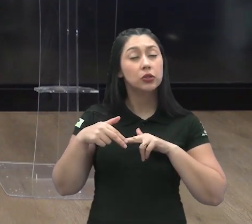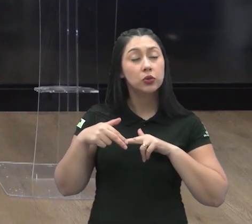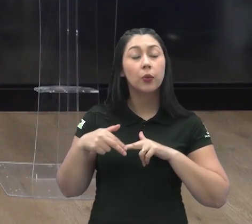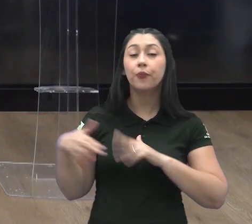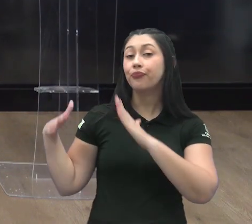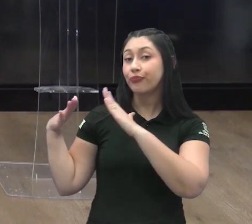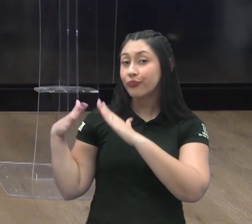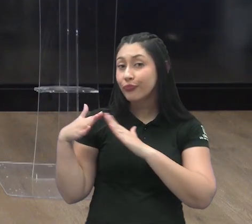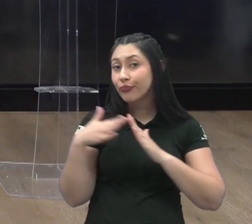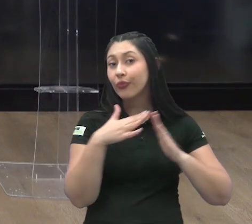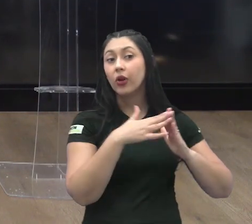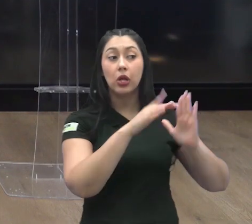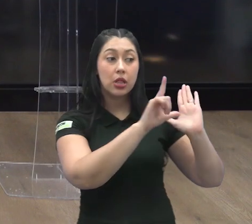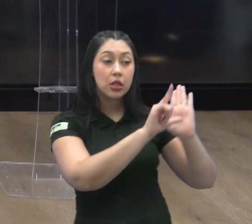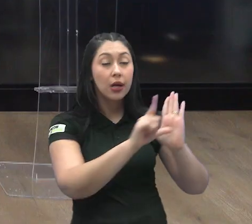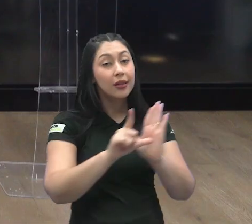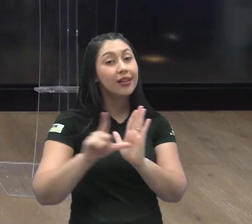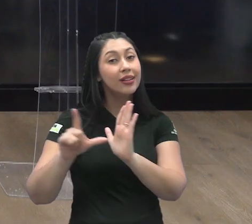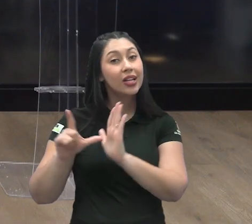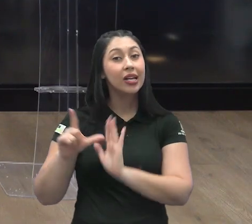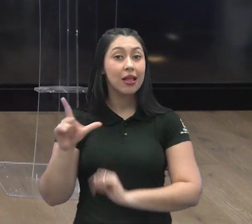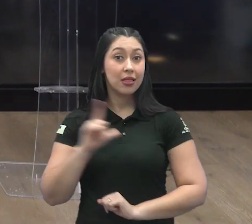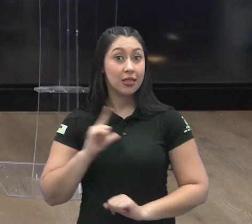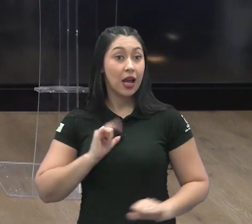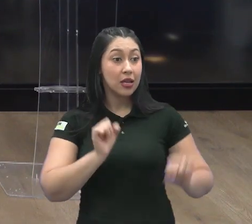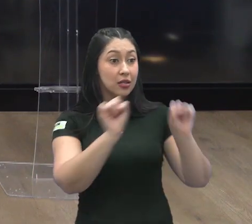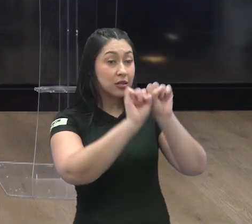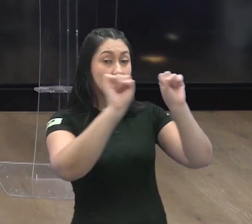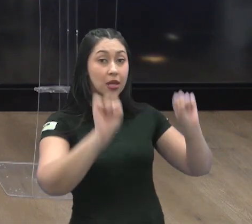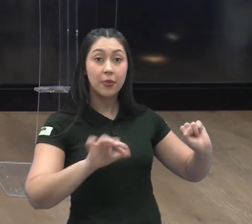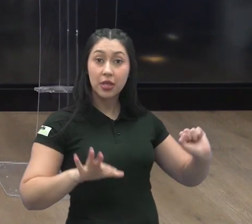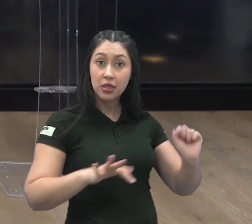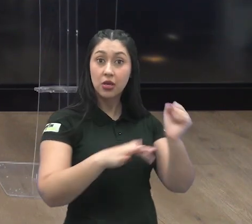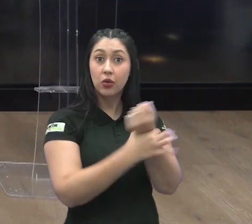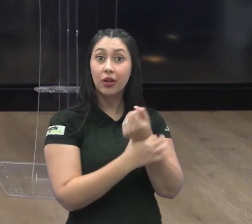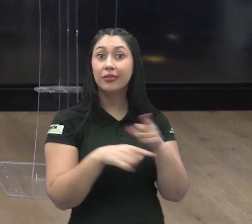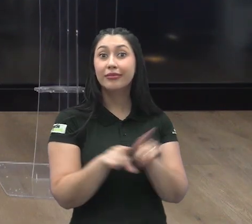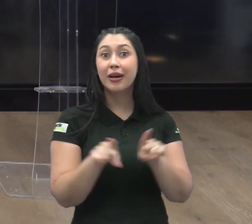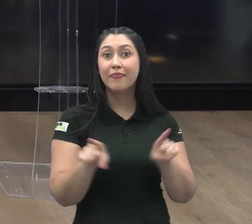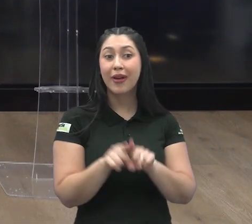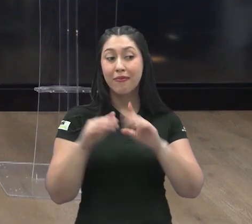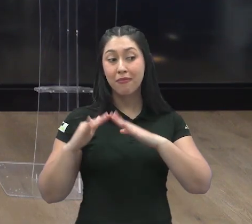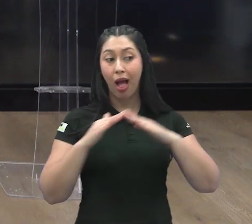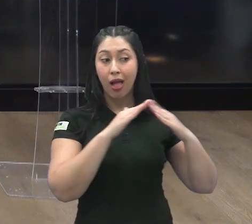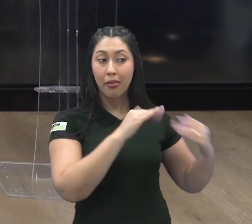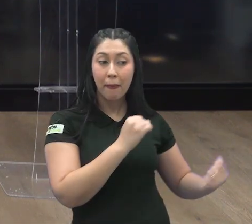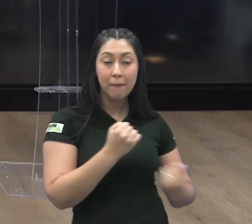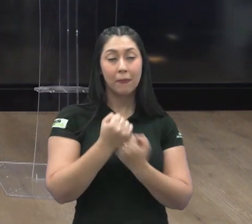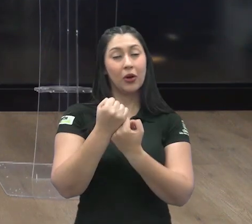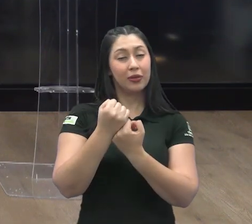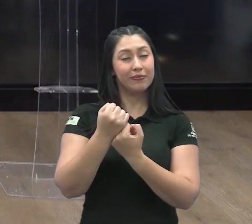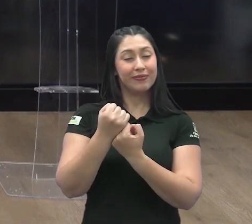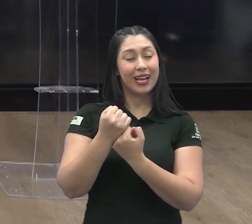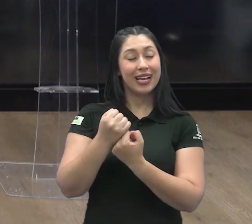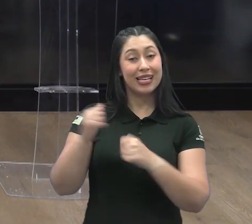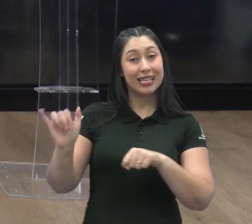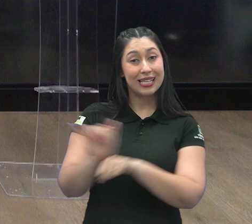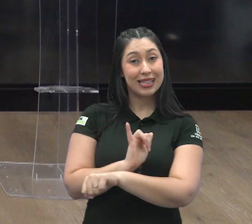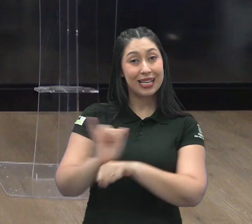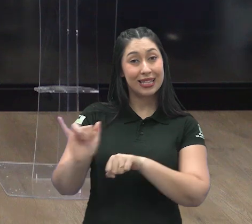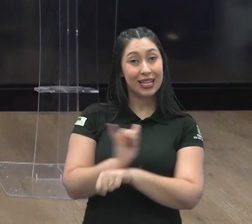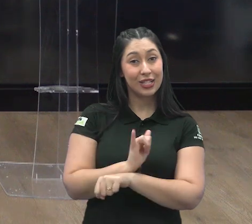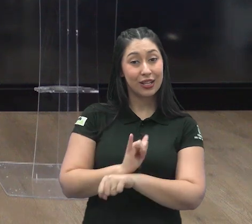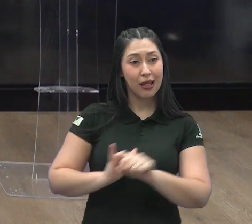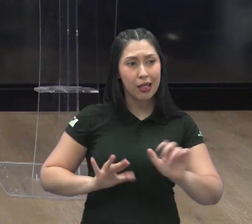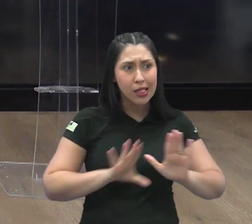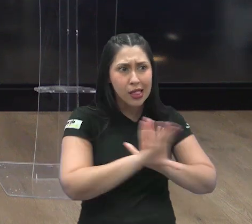preocupação, moradores e comerciantes apostam em sistemas de segurança e na rede de apoio, medidas que podem reduzir